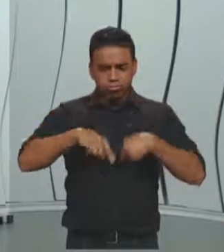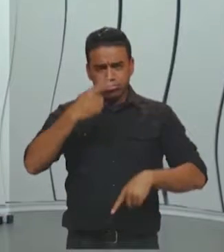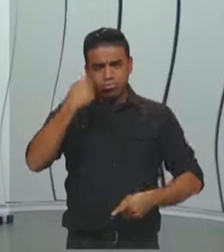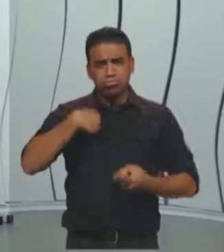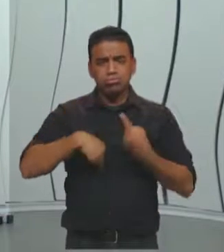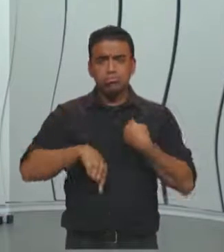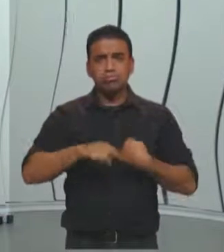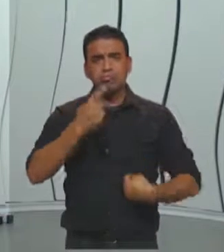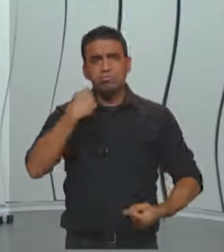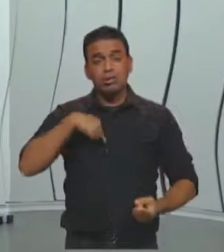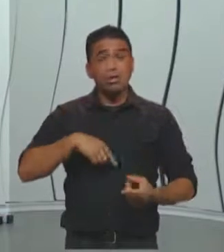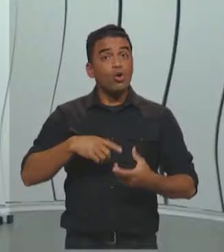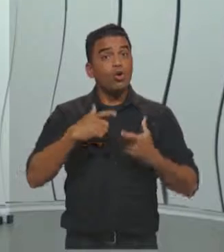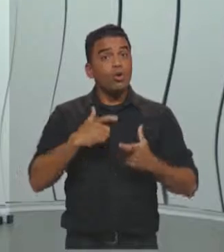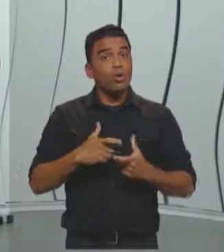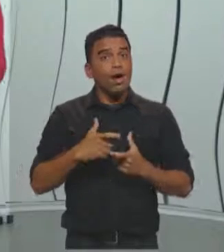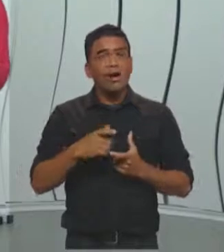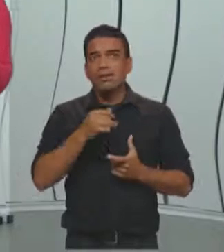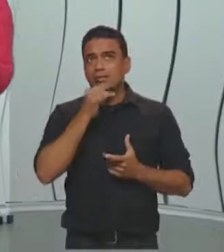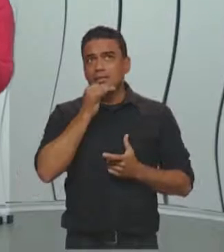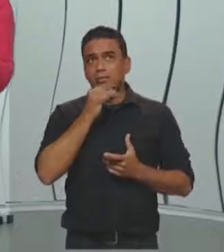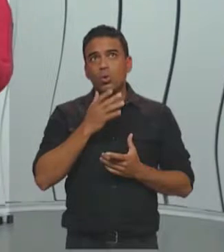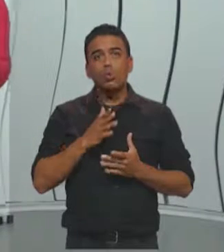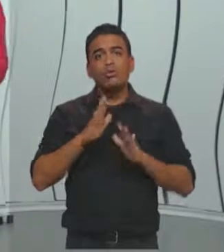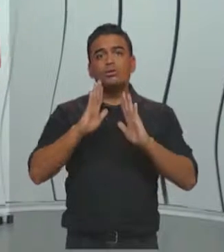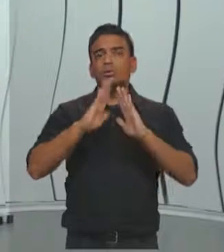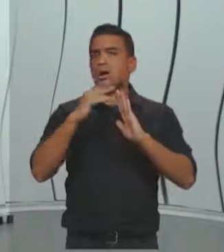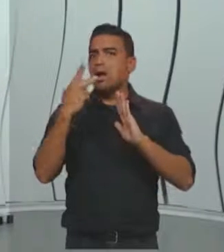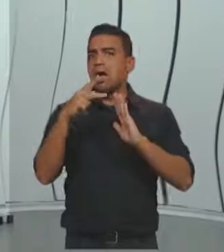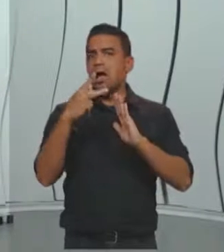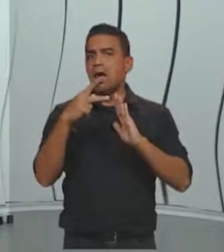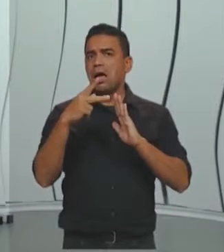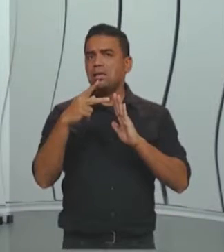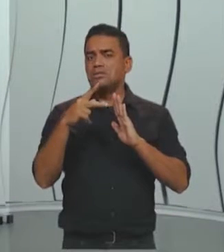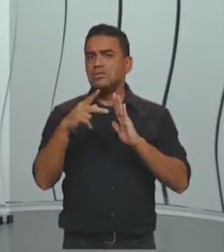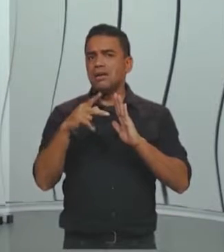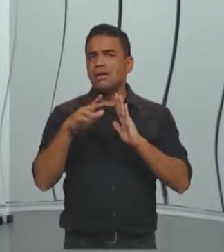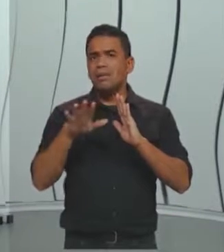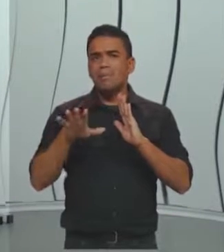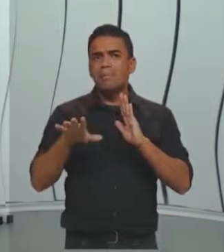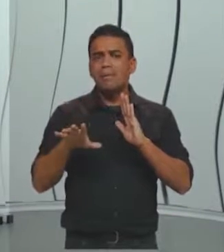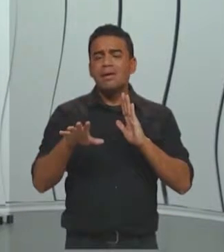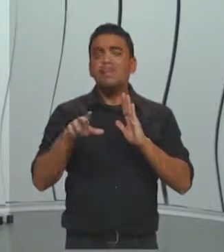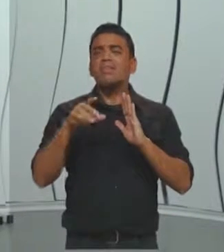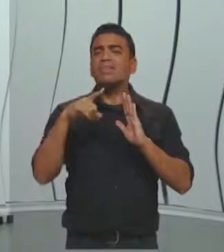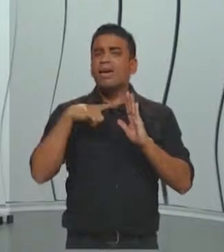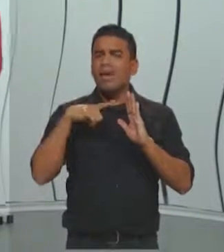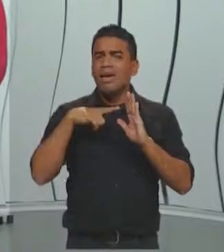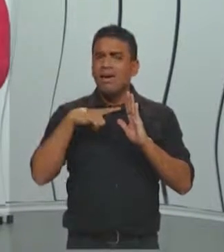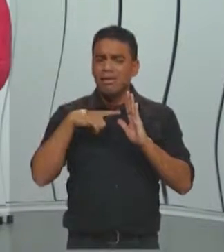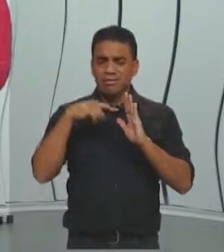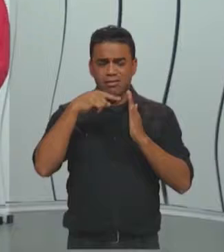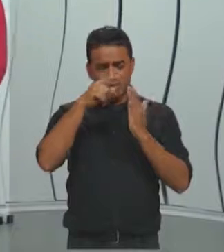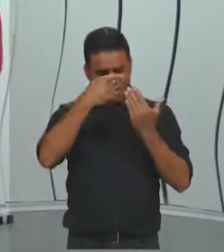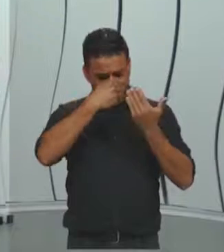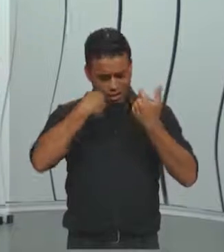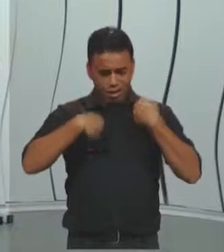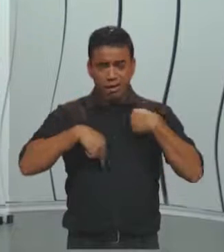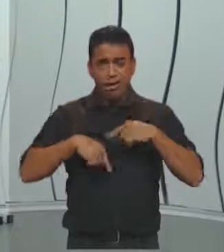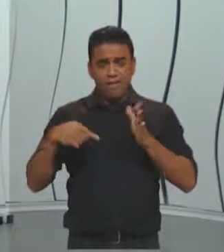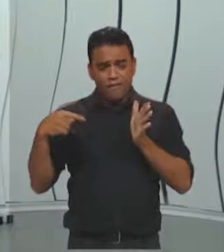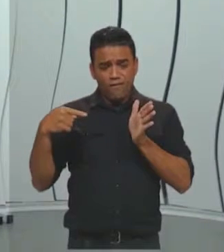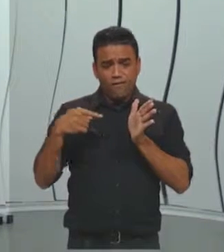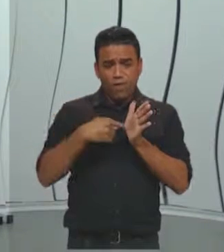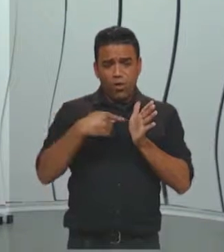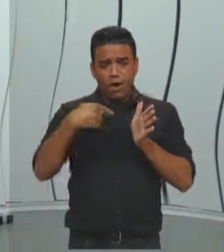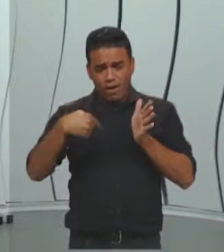você encostar aí na sua casa e agora, você percebe que tem sangue. Se você perfurar qualquer